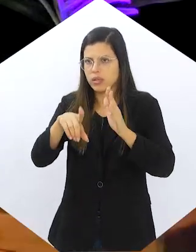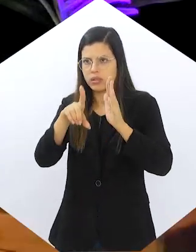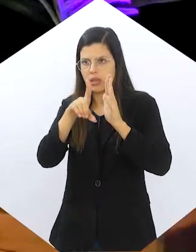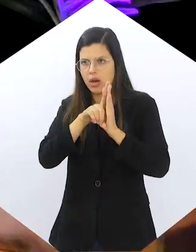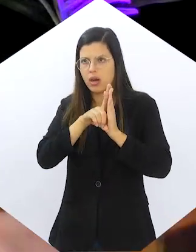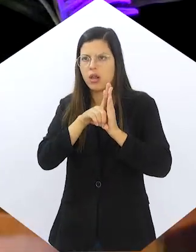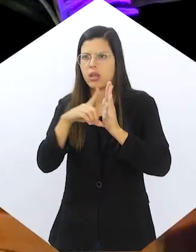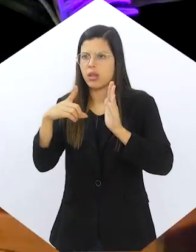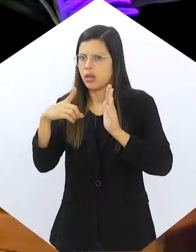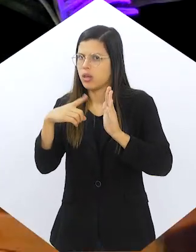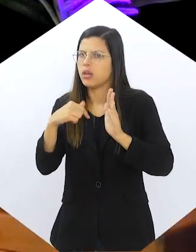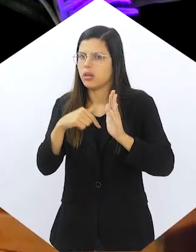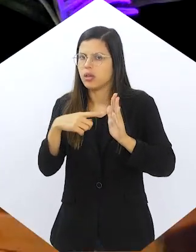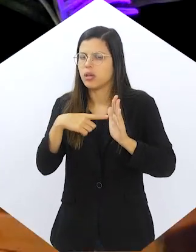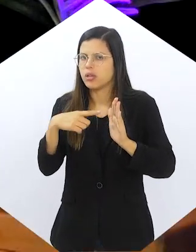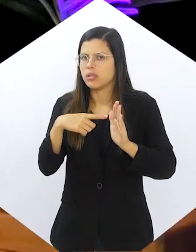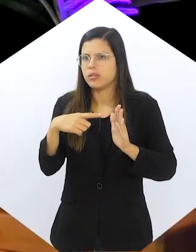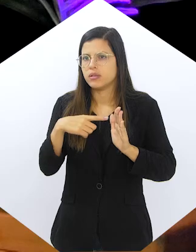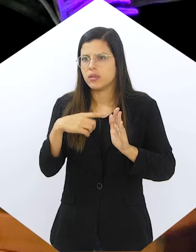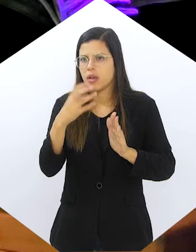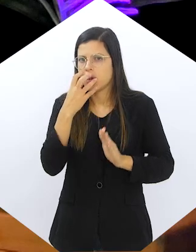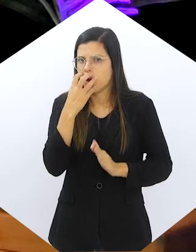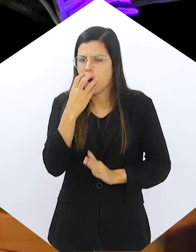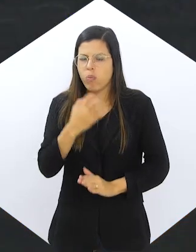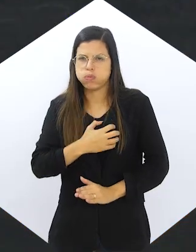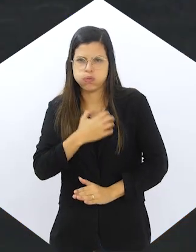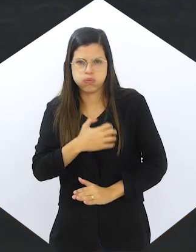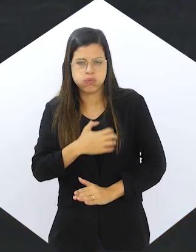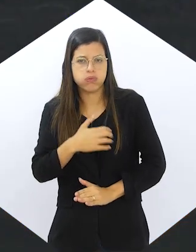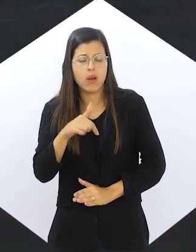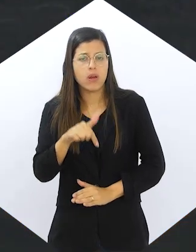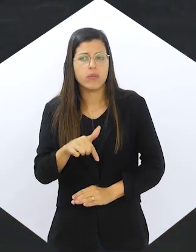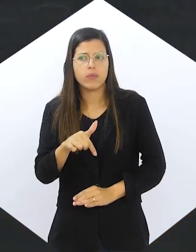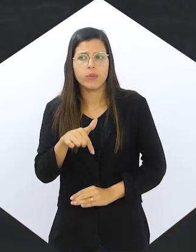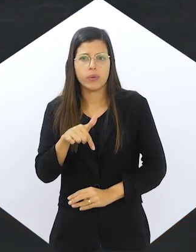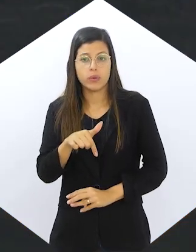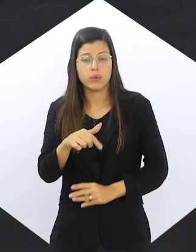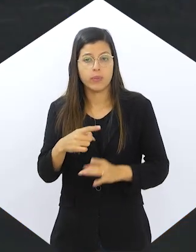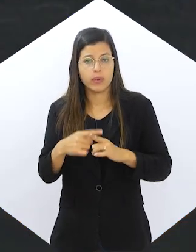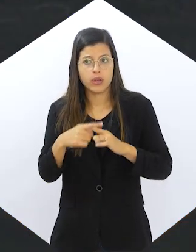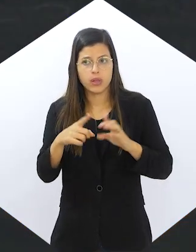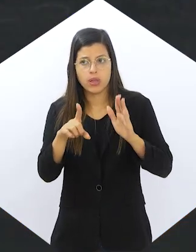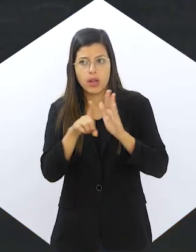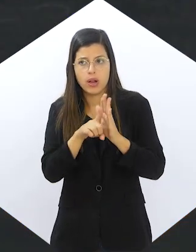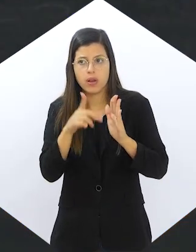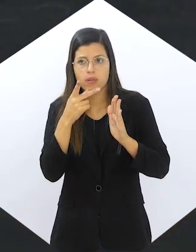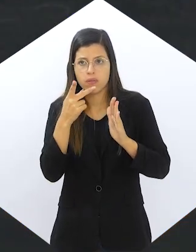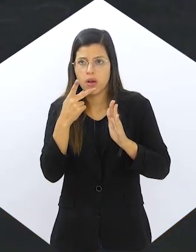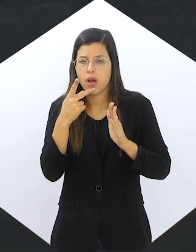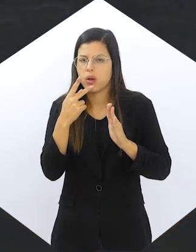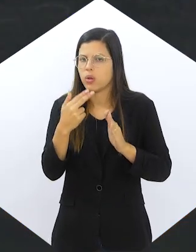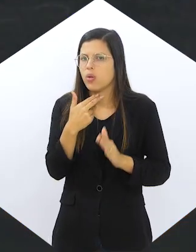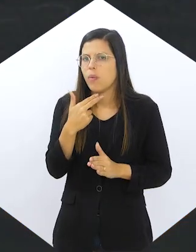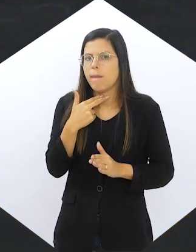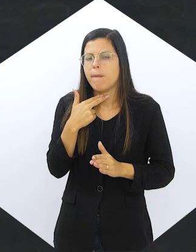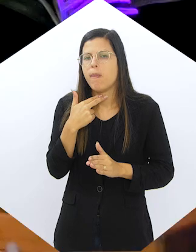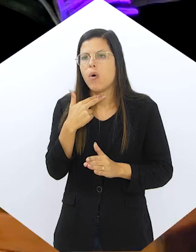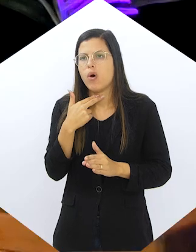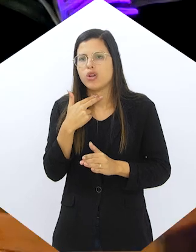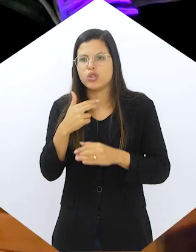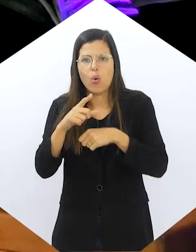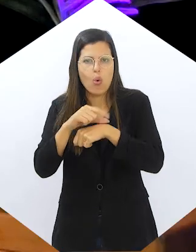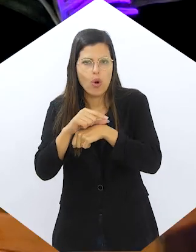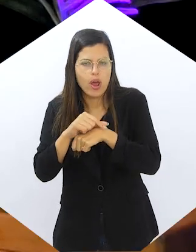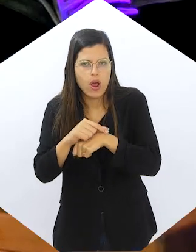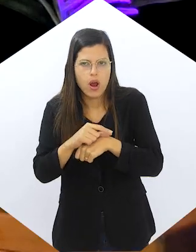que tem os cães ferozes. Por isso que a gente fala que os cães ferozes não cabem, porque na lei diz que eles não podem circular em qualquer horário, eles não